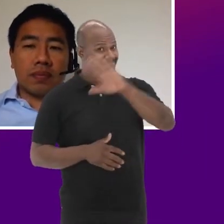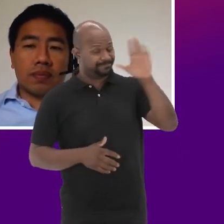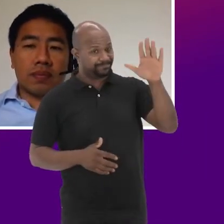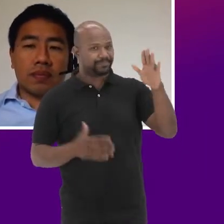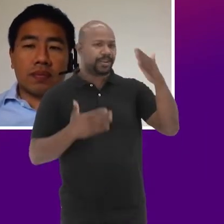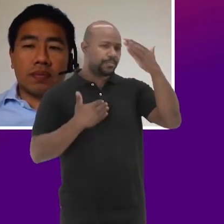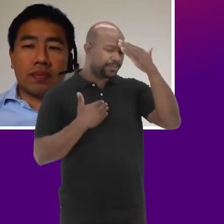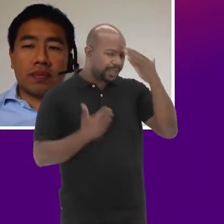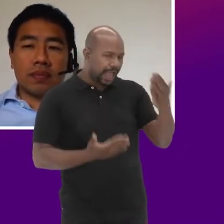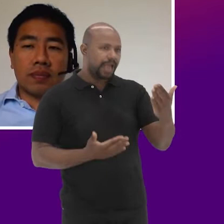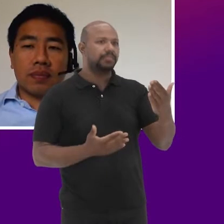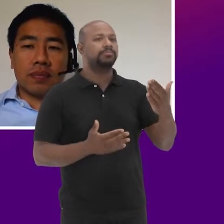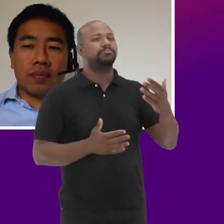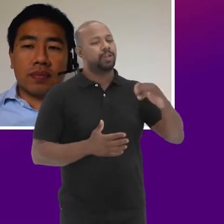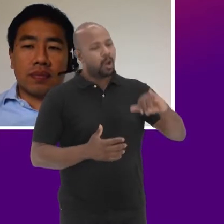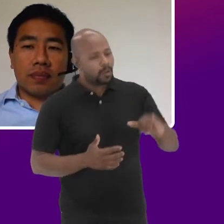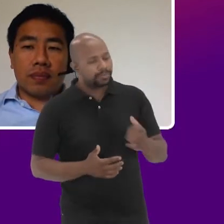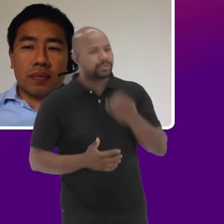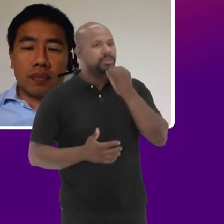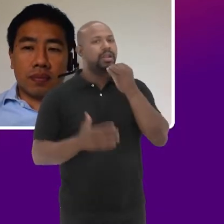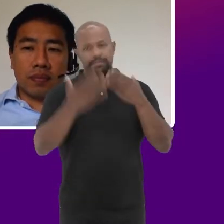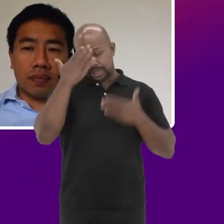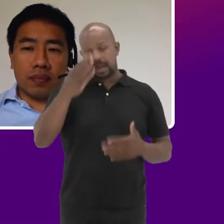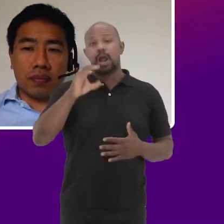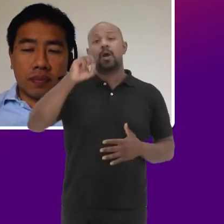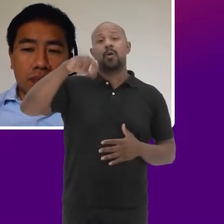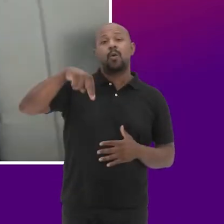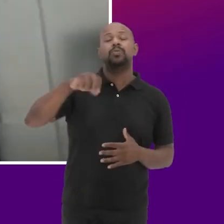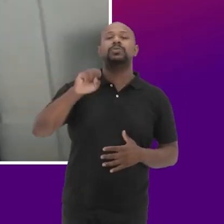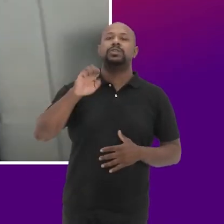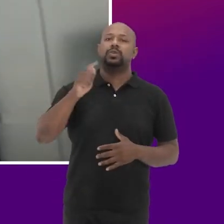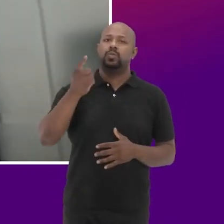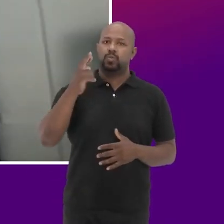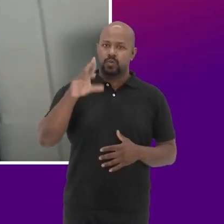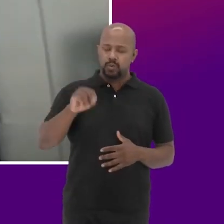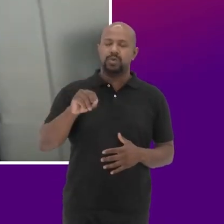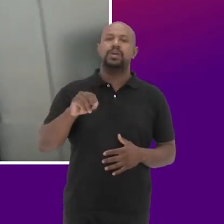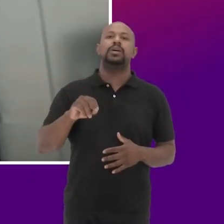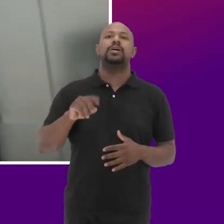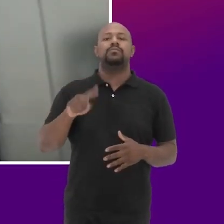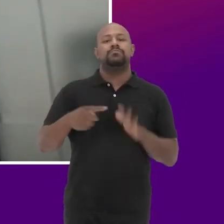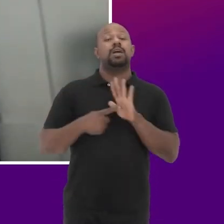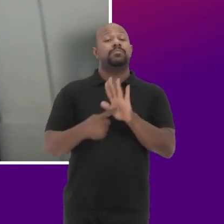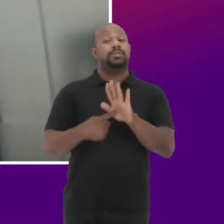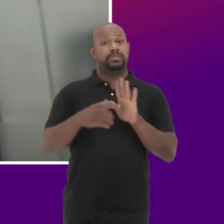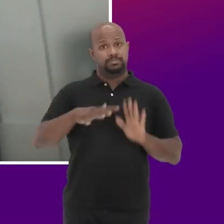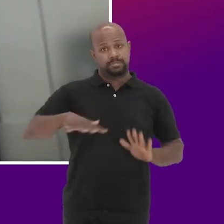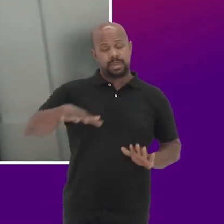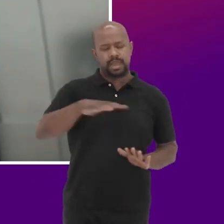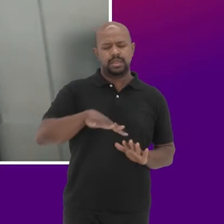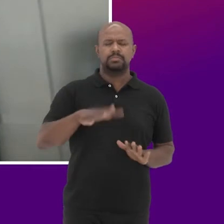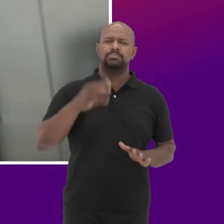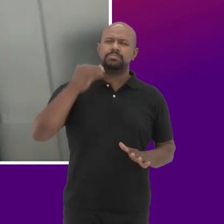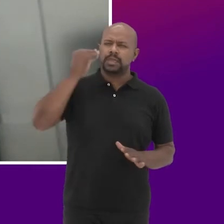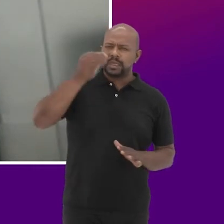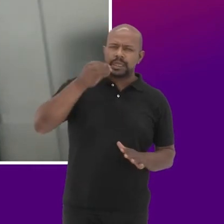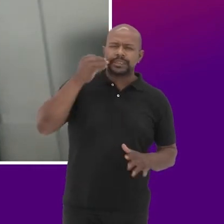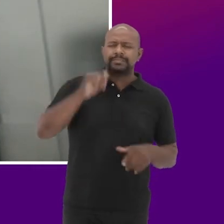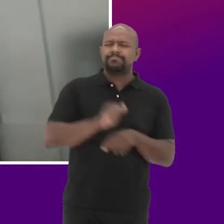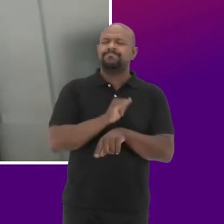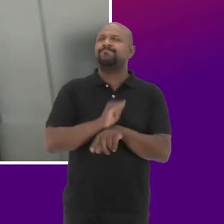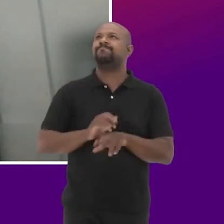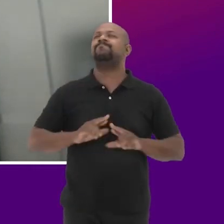Olá, obrigado primeiro pela oportunidade, obrigado a Conseguro. Vamos apresentar aí hoje uma